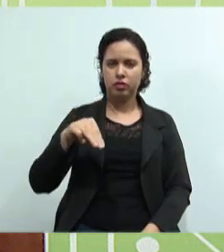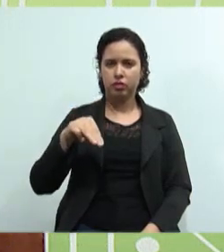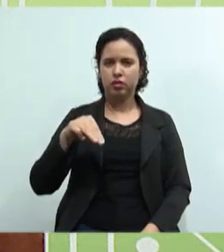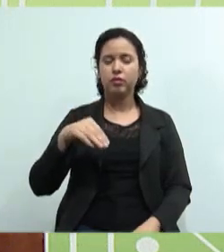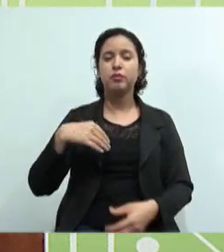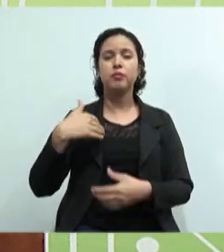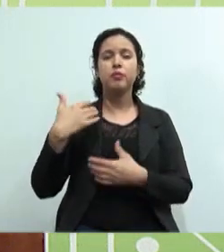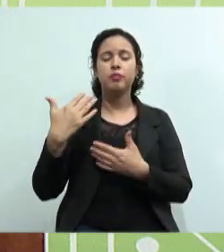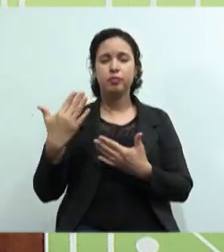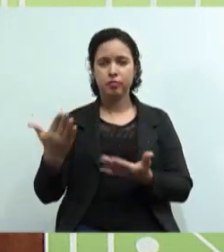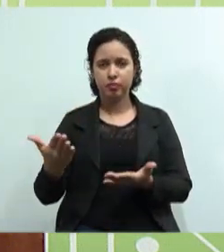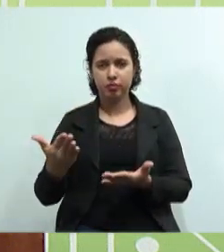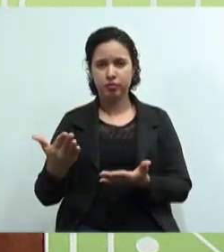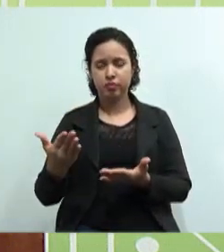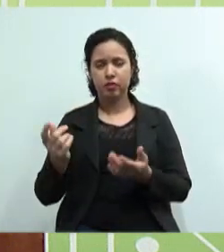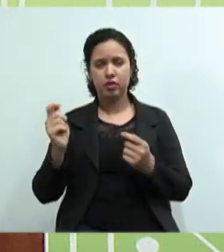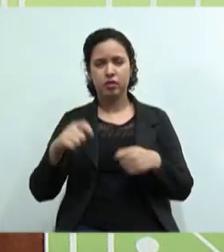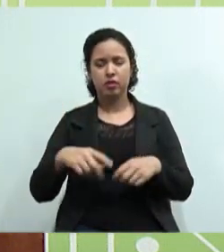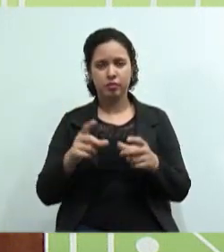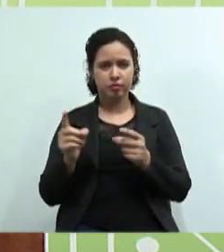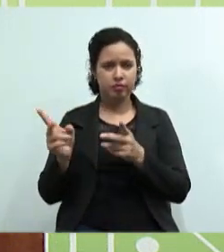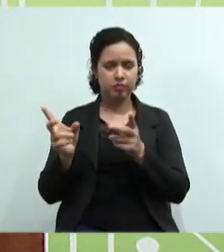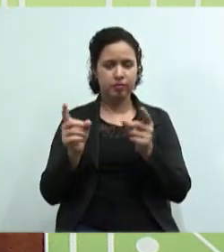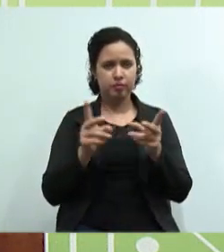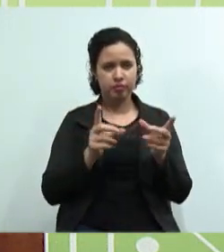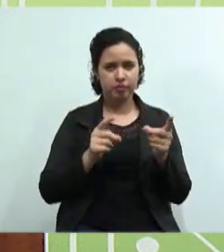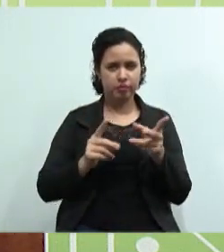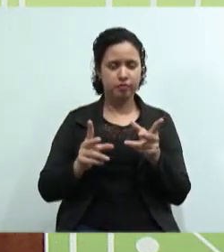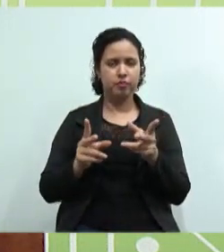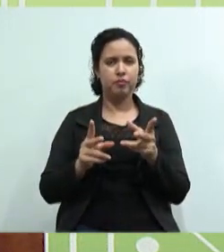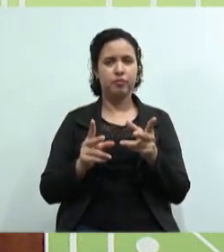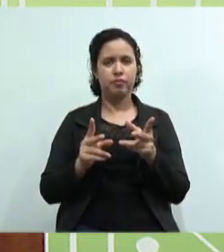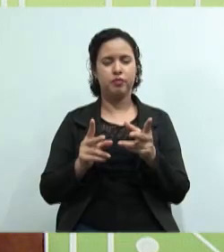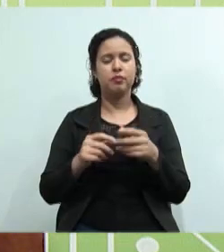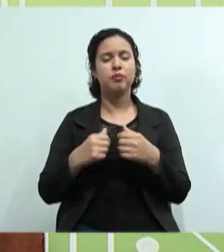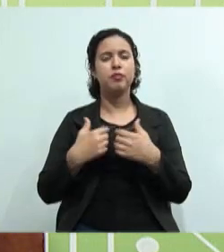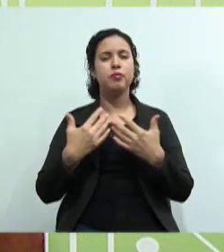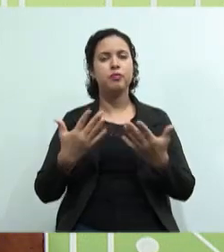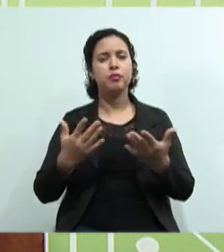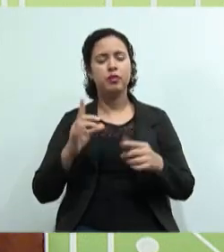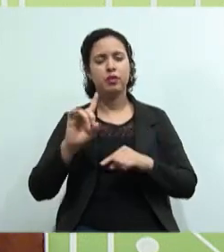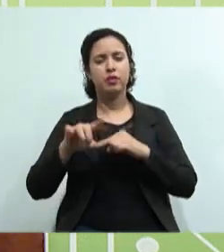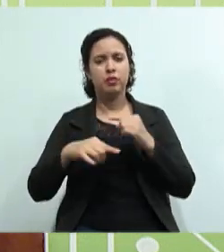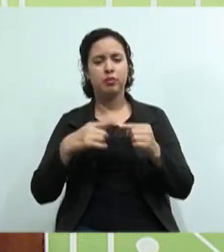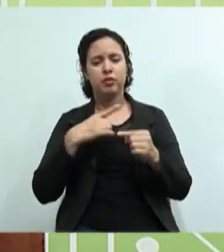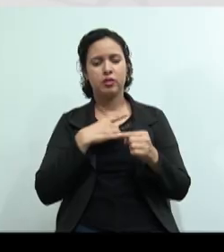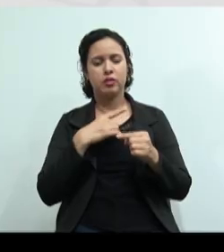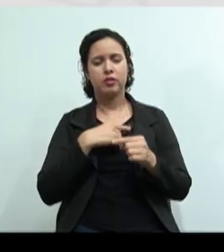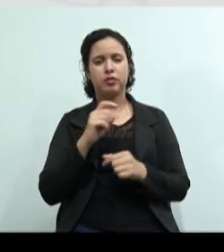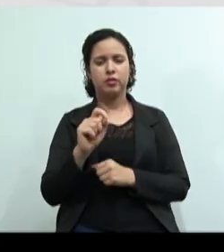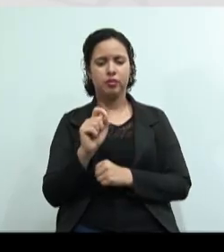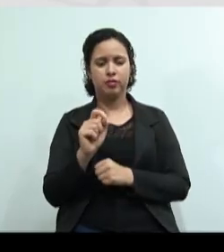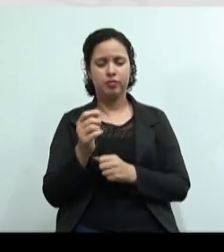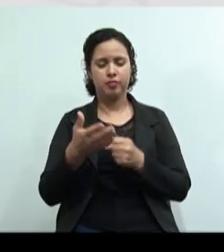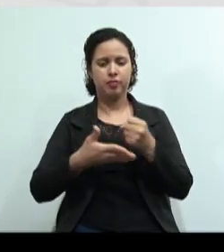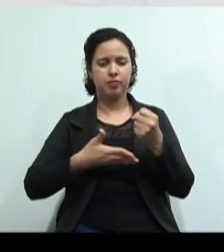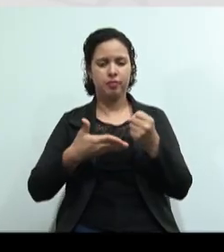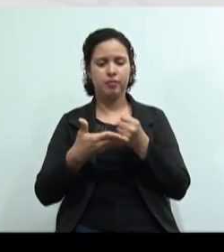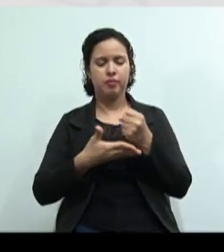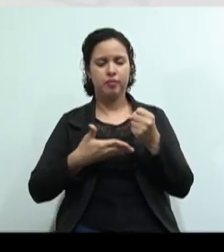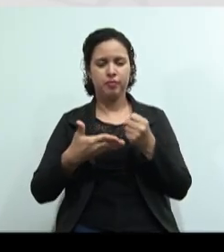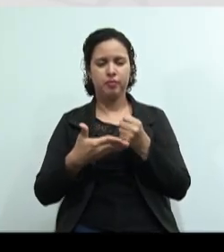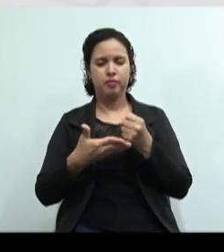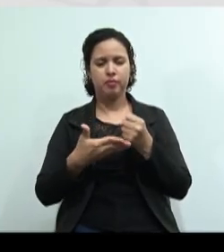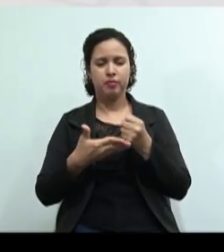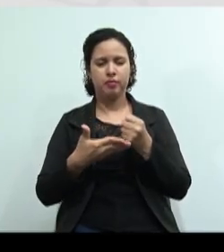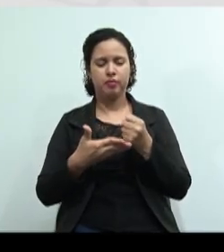ser um pouquinho mais caro e eu ainda vou conseguir vender ele? Depois nós temos o